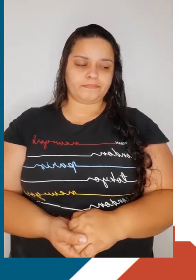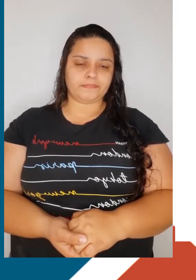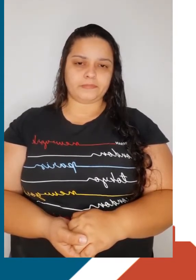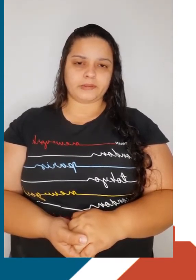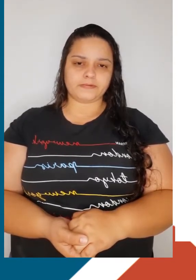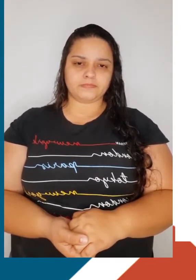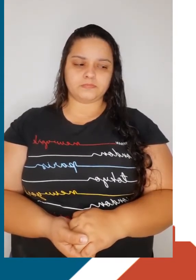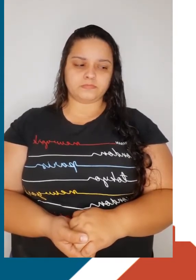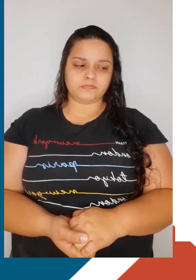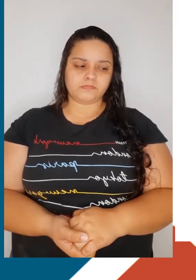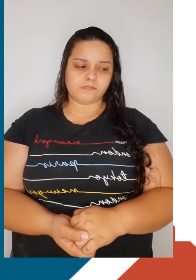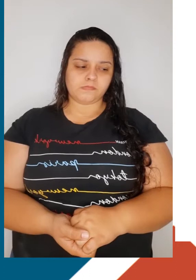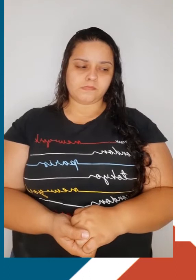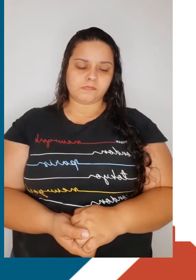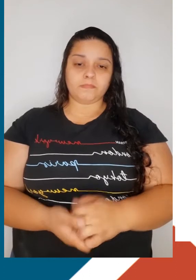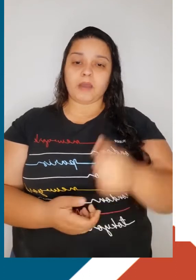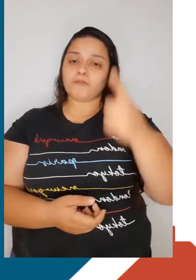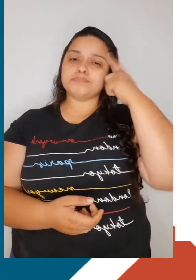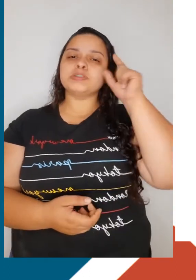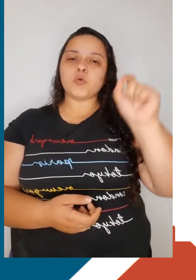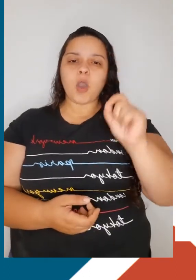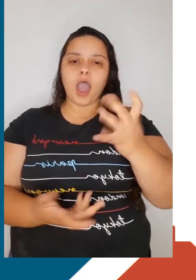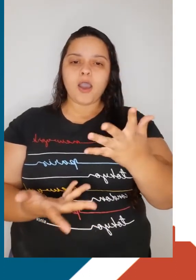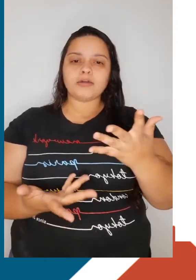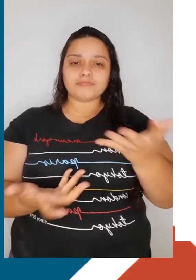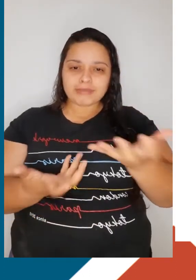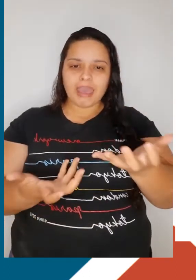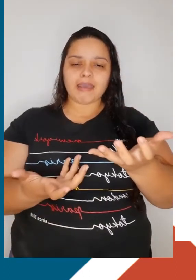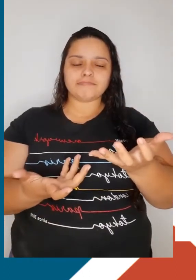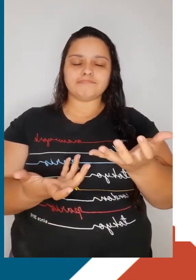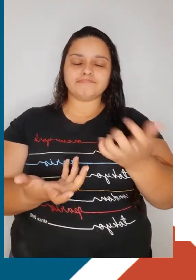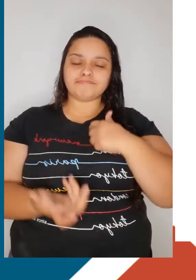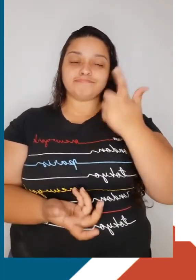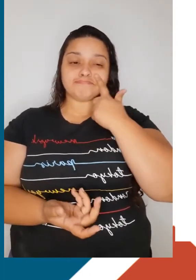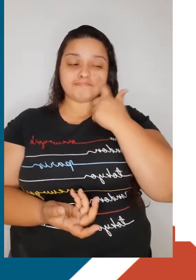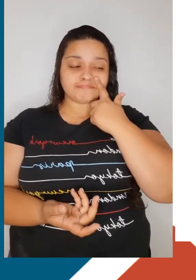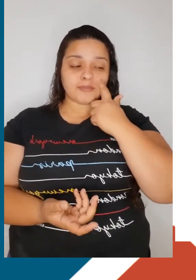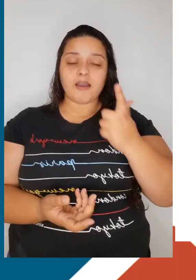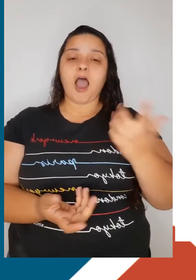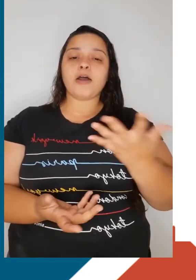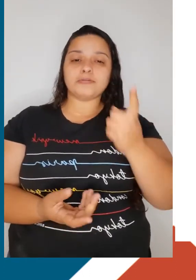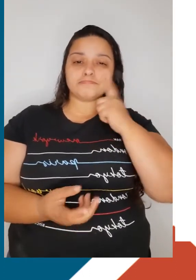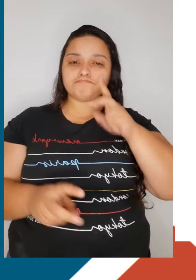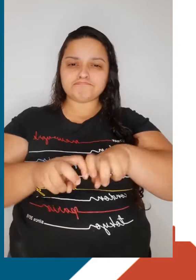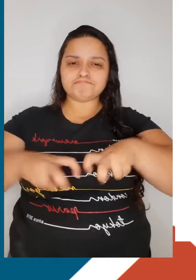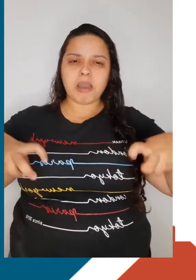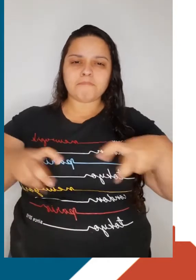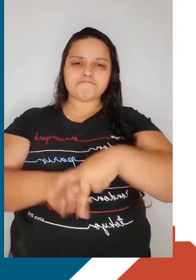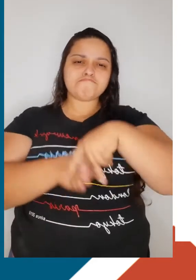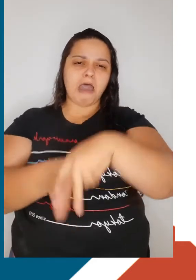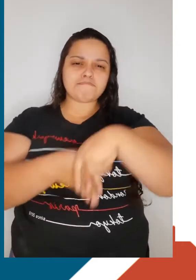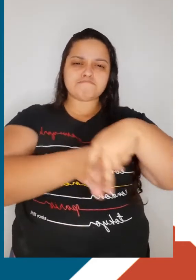Parasitas! Cachorros! O que é que aqueles imbecis estão pensando? Eles querem e terão a sua conta. Em